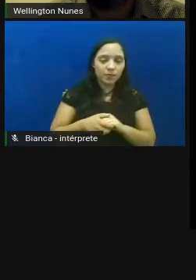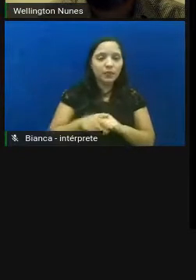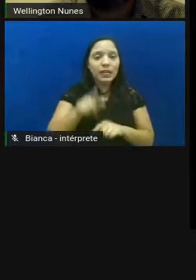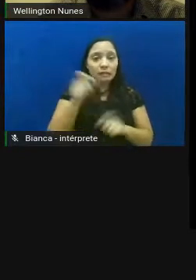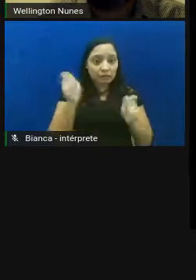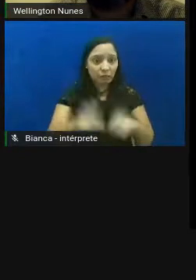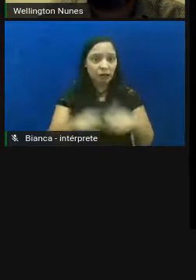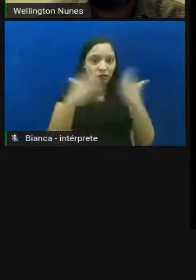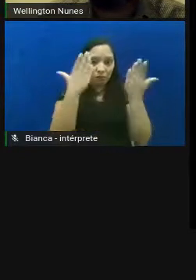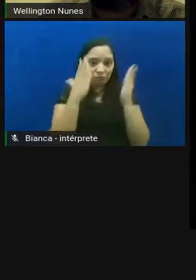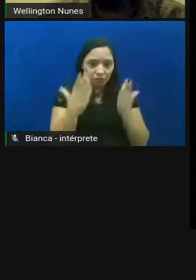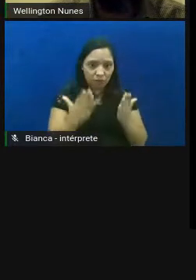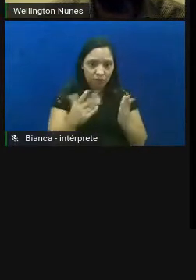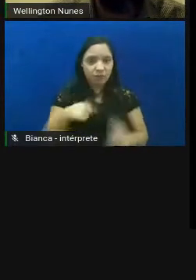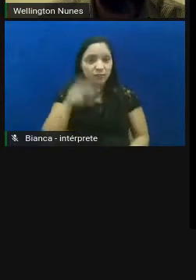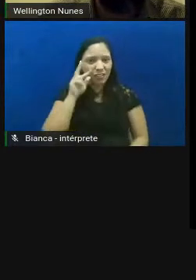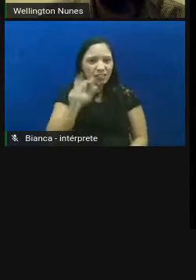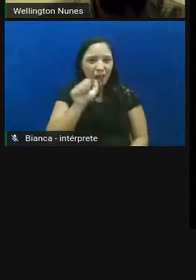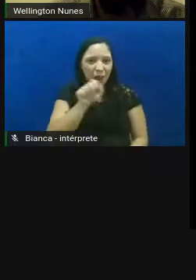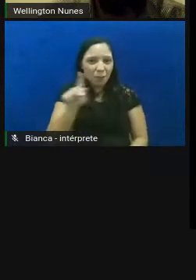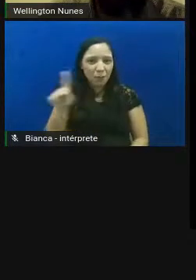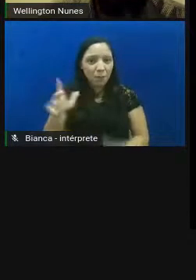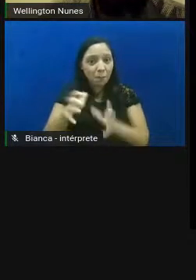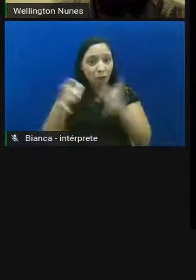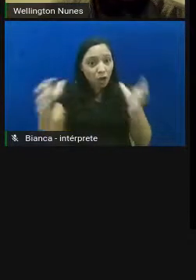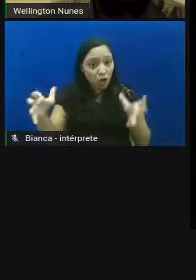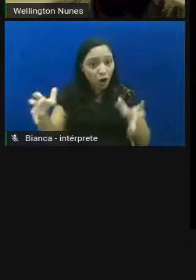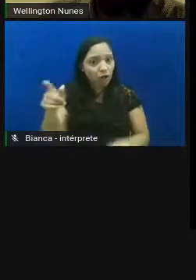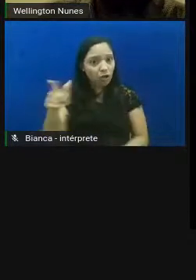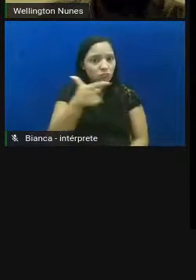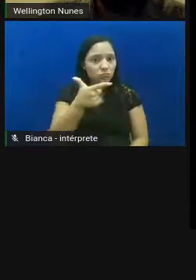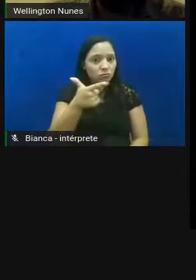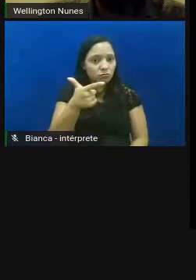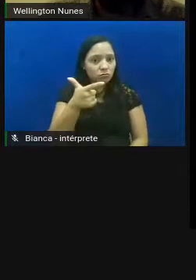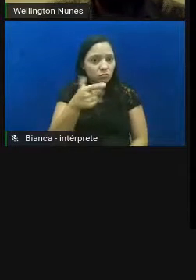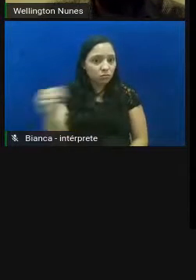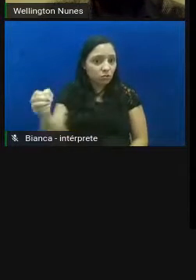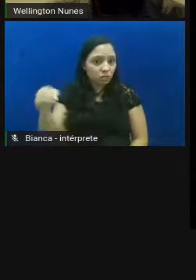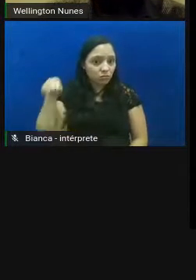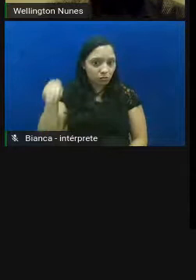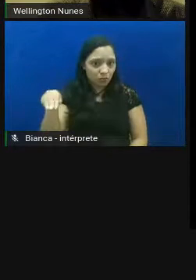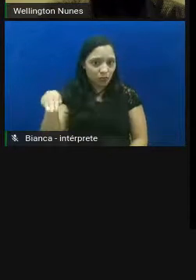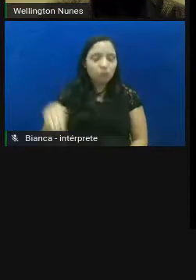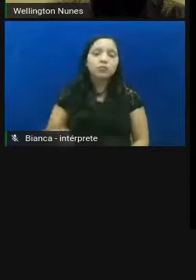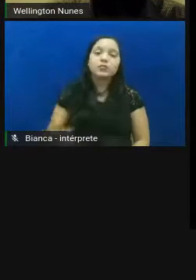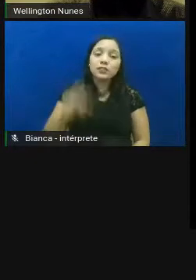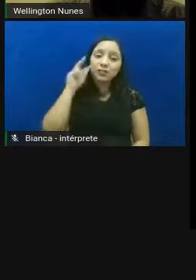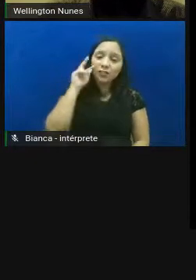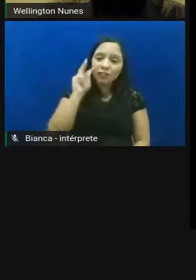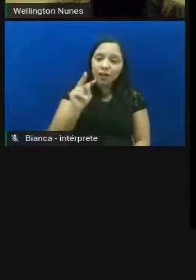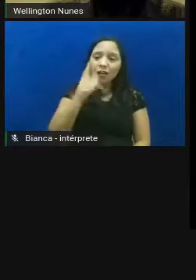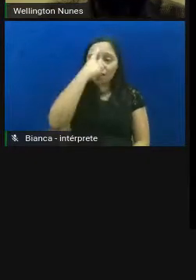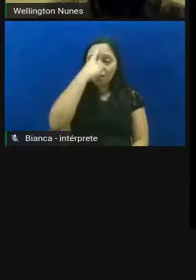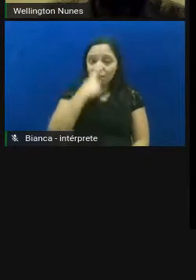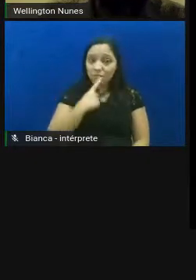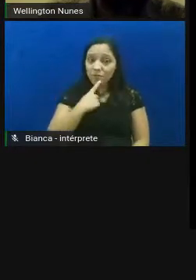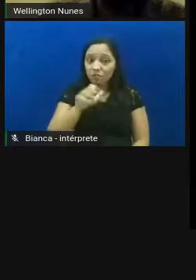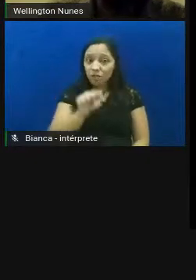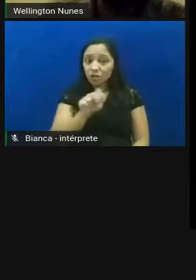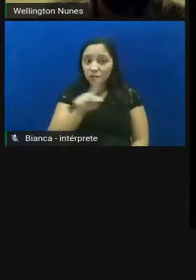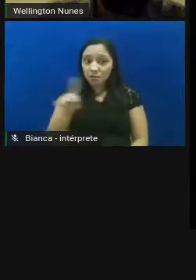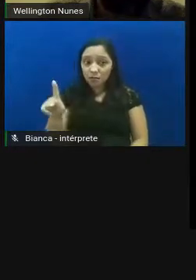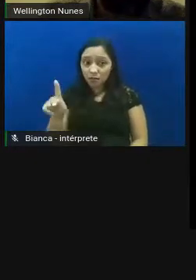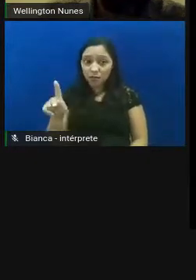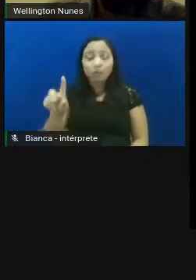então. Aqui a APP foi um pouco maior, 200 metros. Extrair a imagem por essa APP e depois ver o que